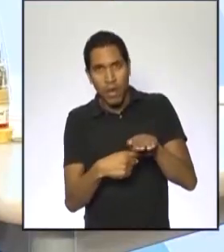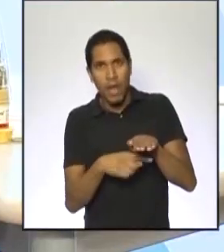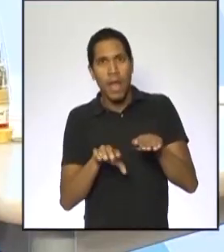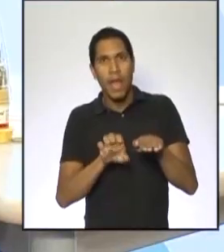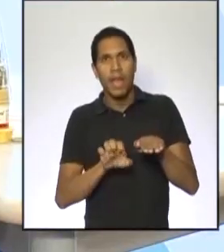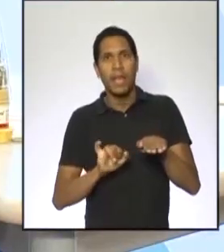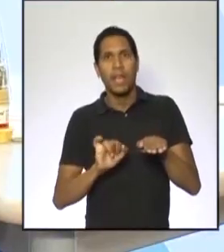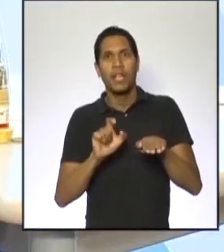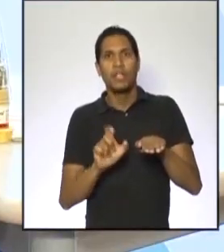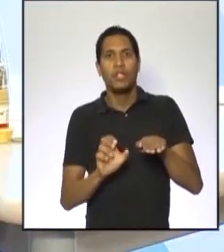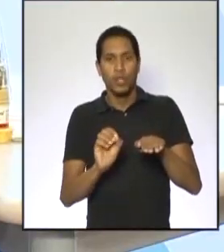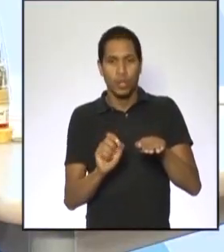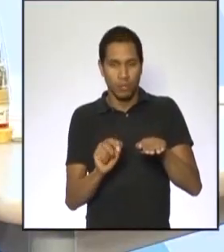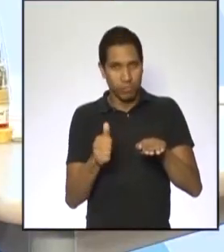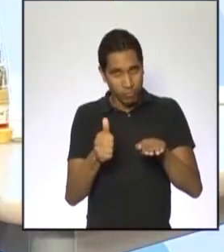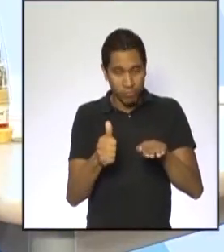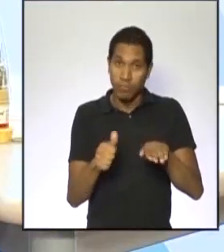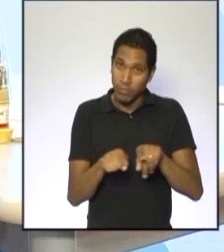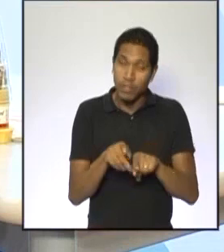Então, já medi aqui.